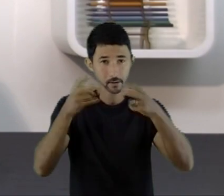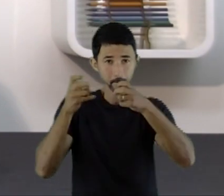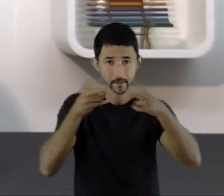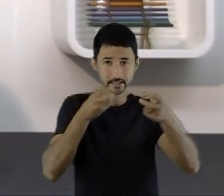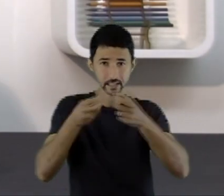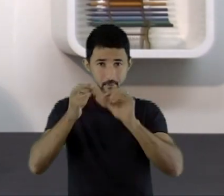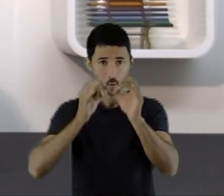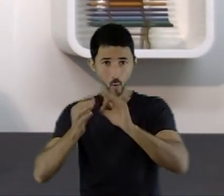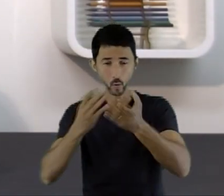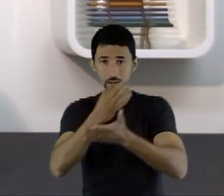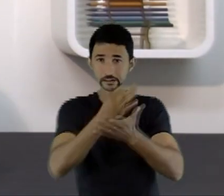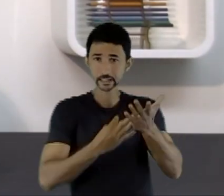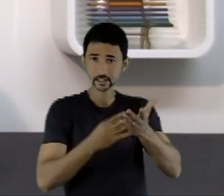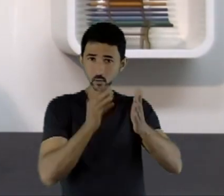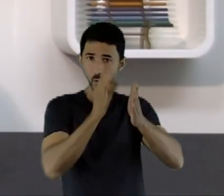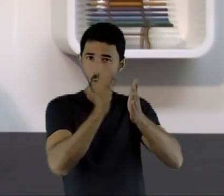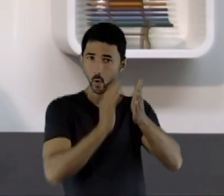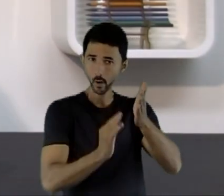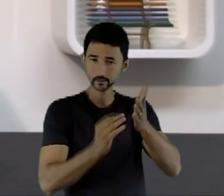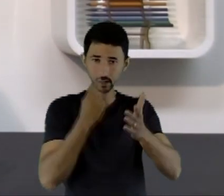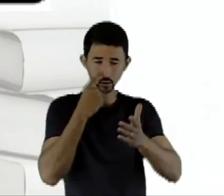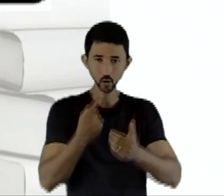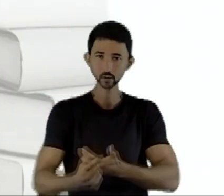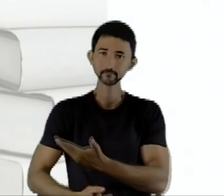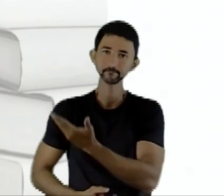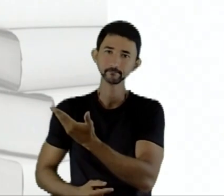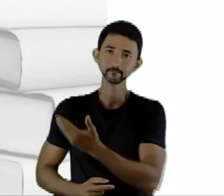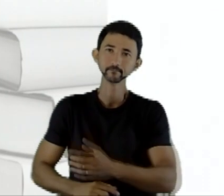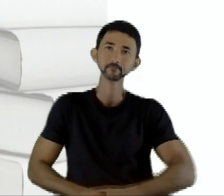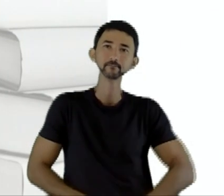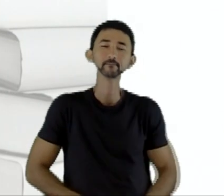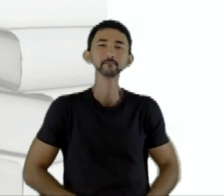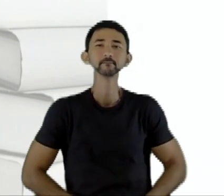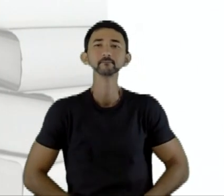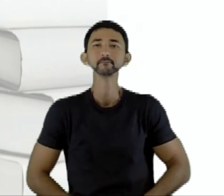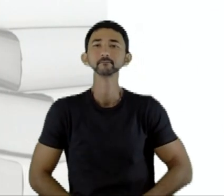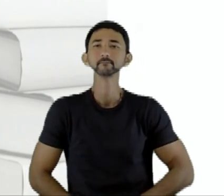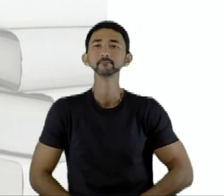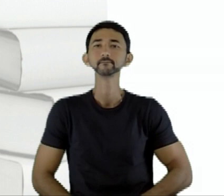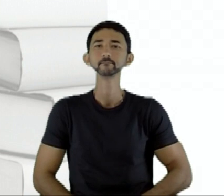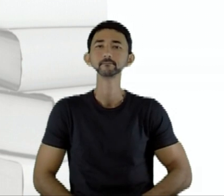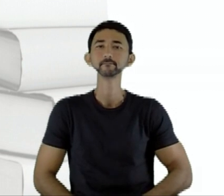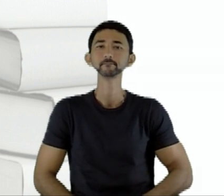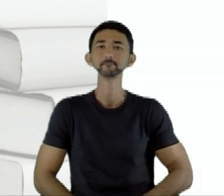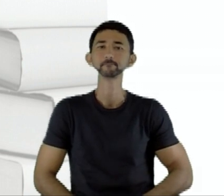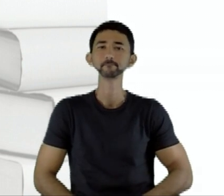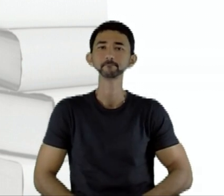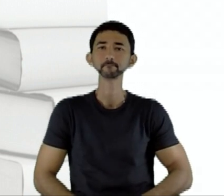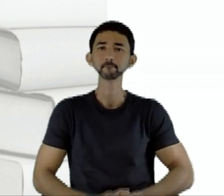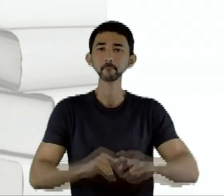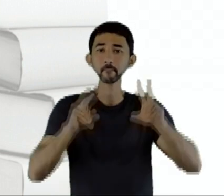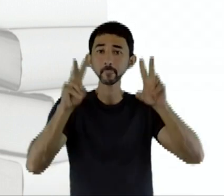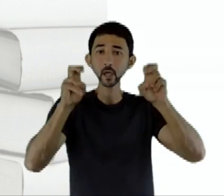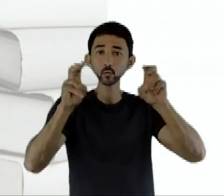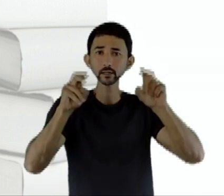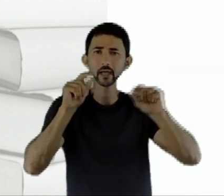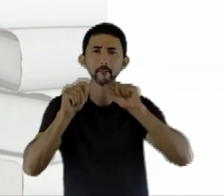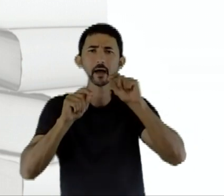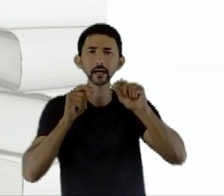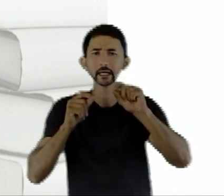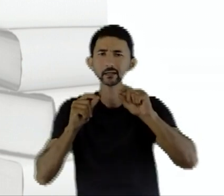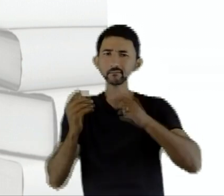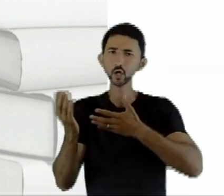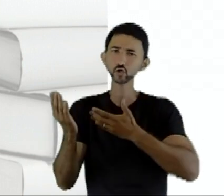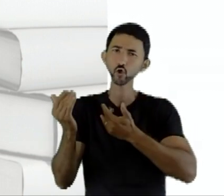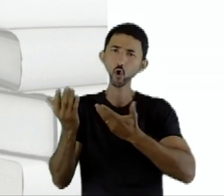perceber como esse texto se organiza. Dá uma olhadinha no texto, por favor. Esse tema, ele é um tema que é